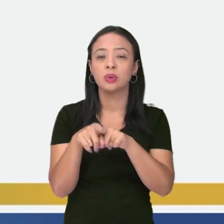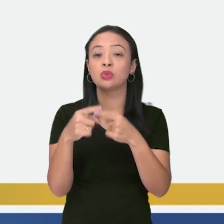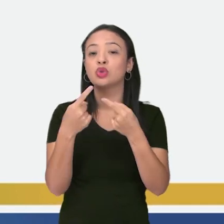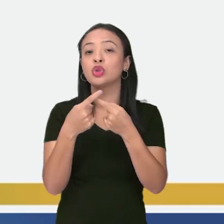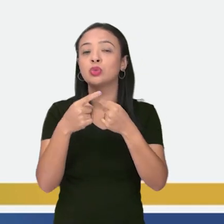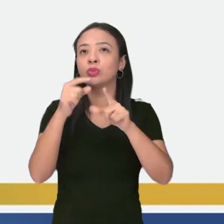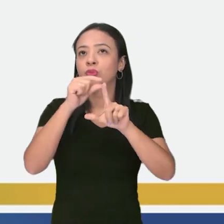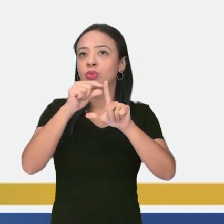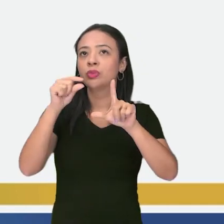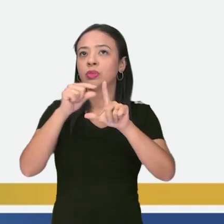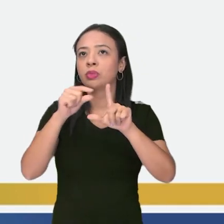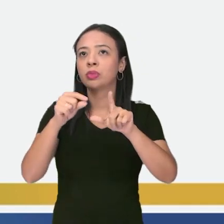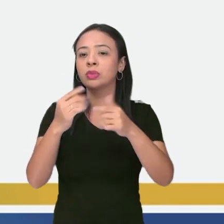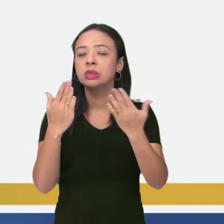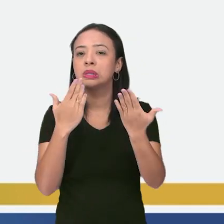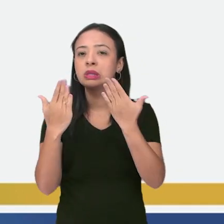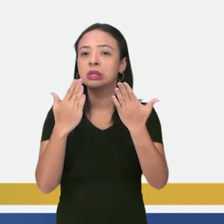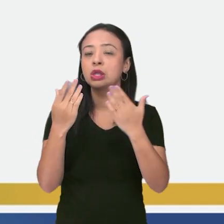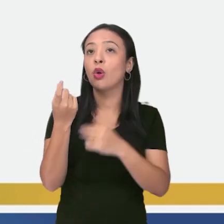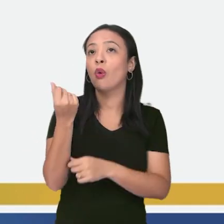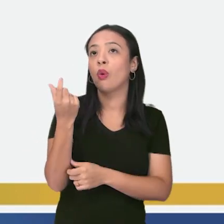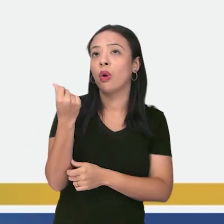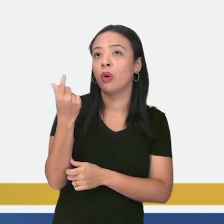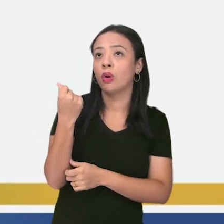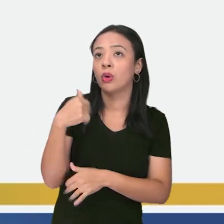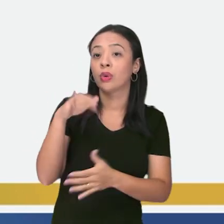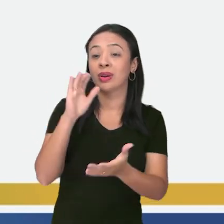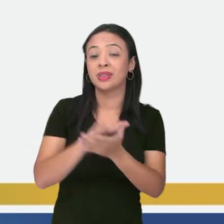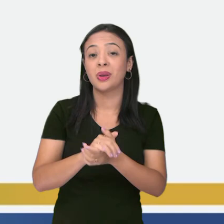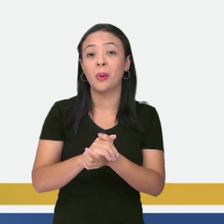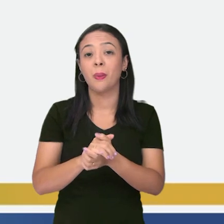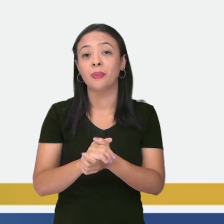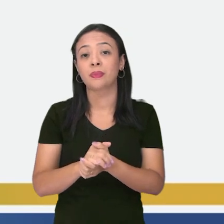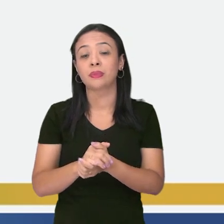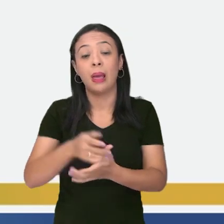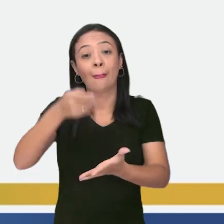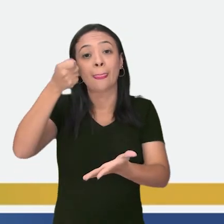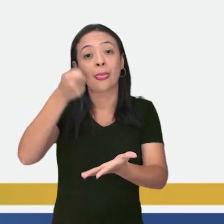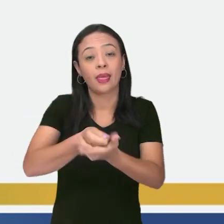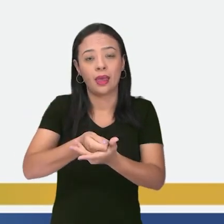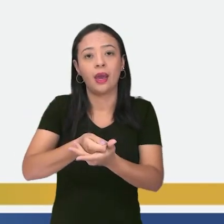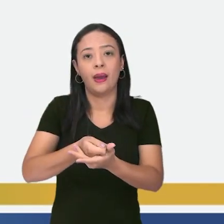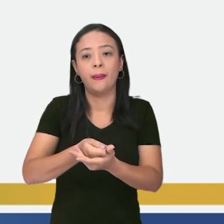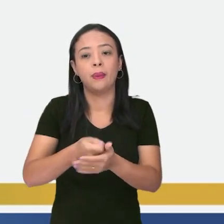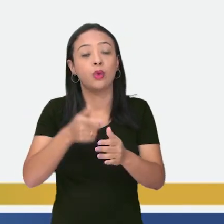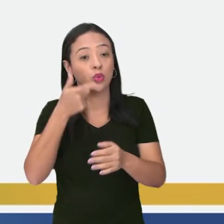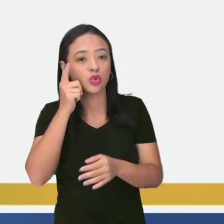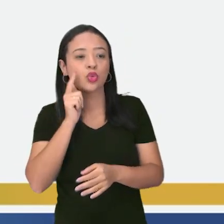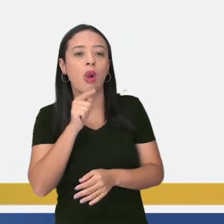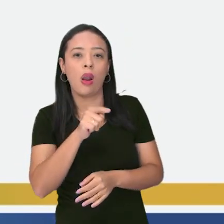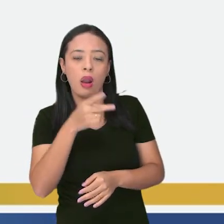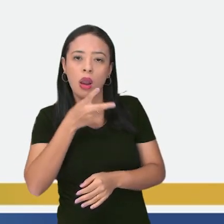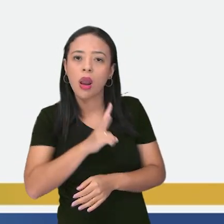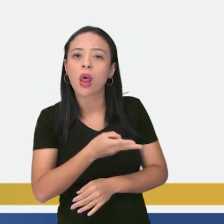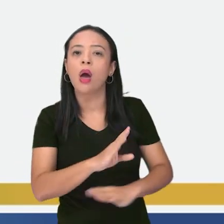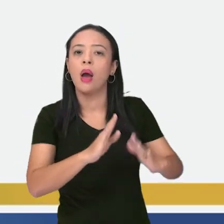comparando o preço que um casal pagaria pela hospedagem por 7